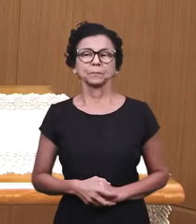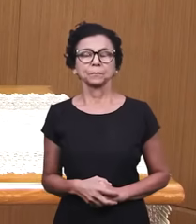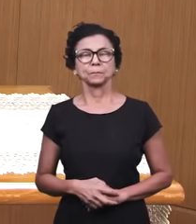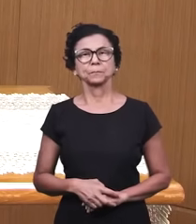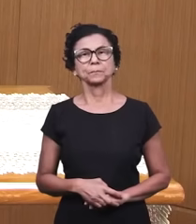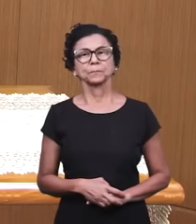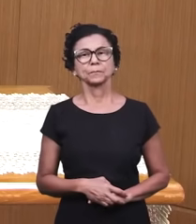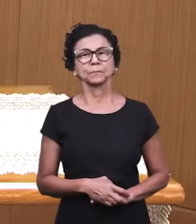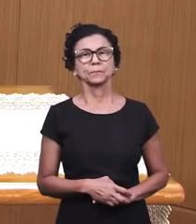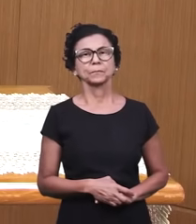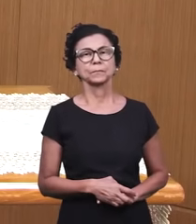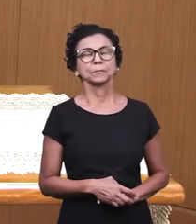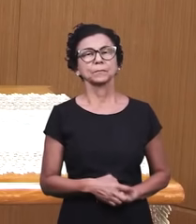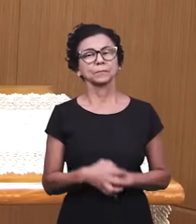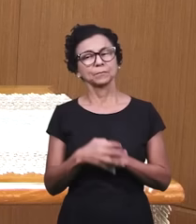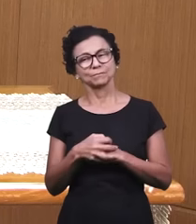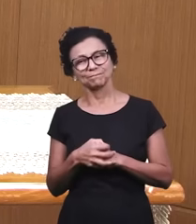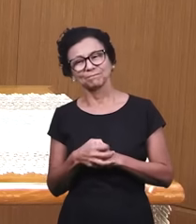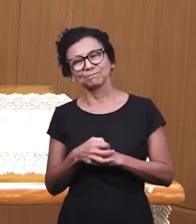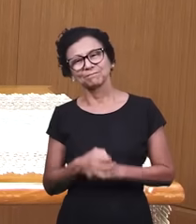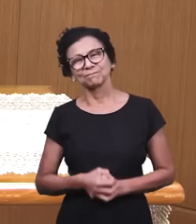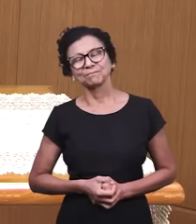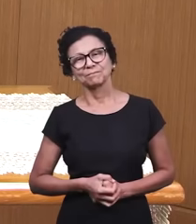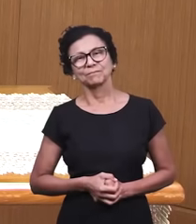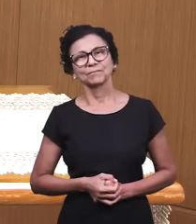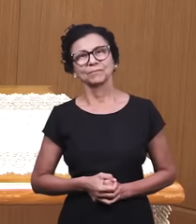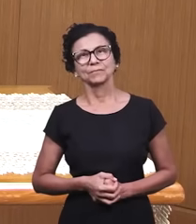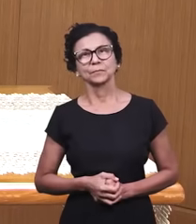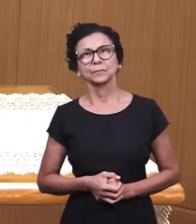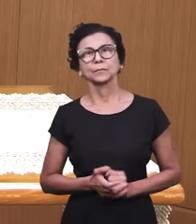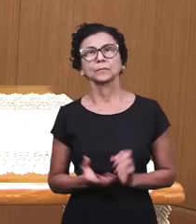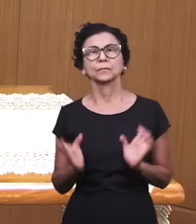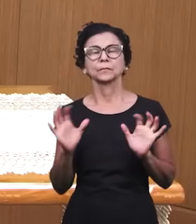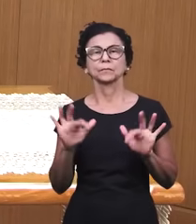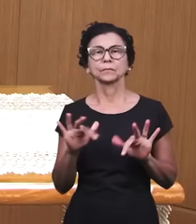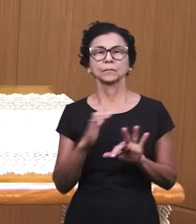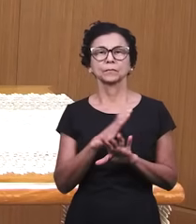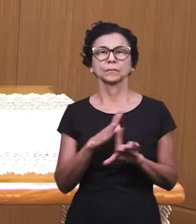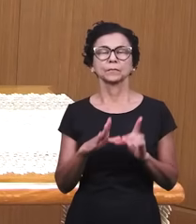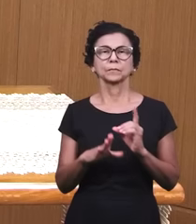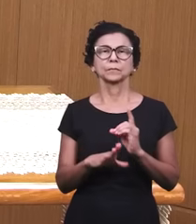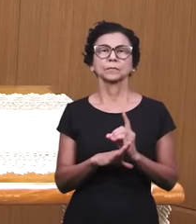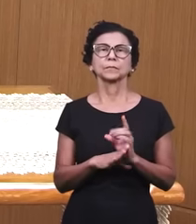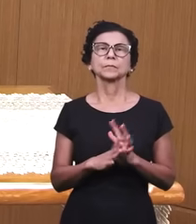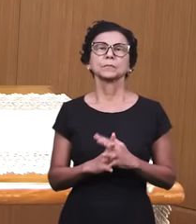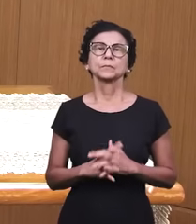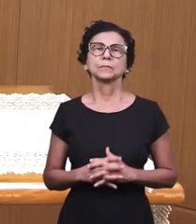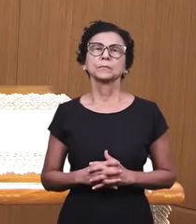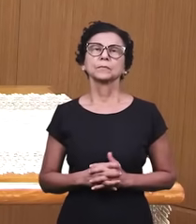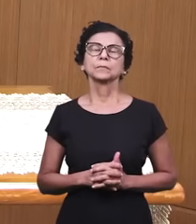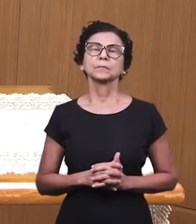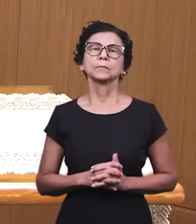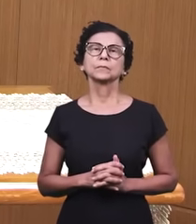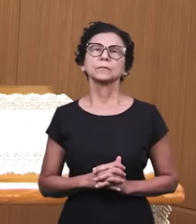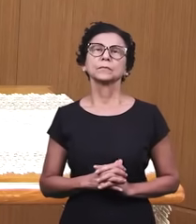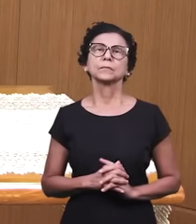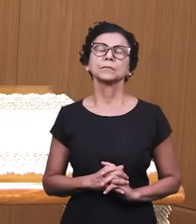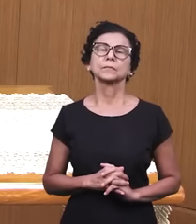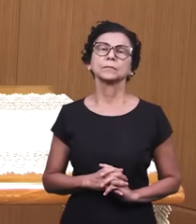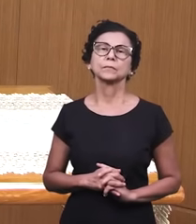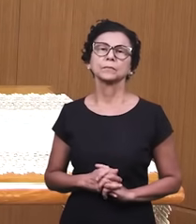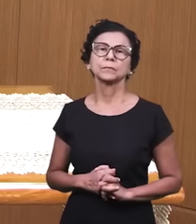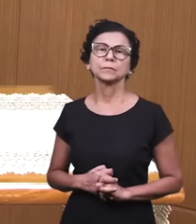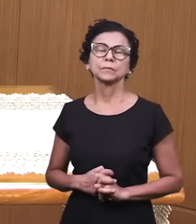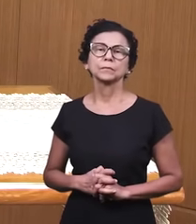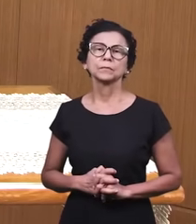Amém. Amém. Assim encerramos o nosso culto e queremos